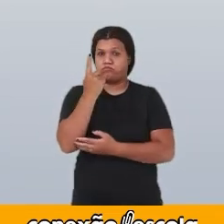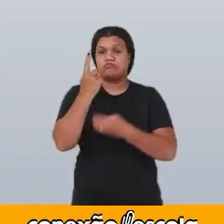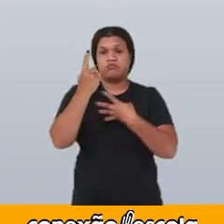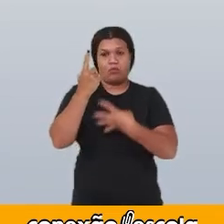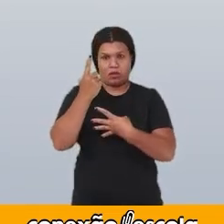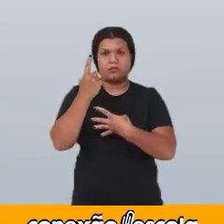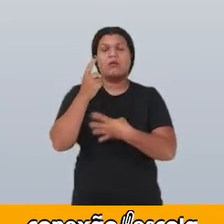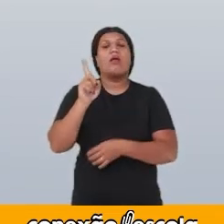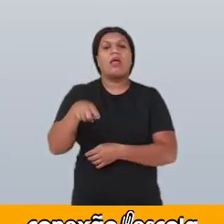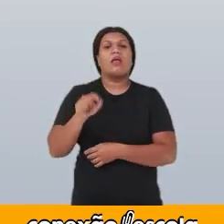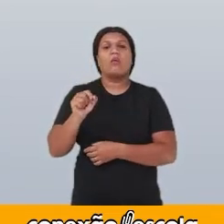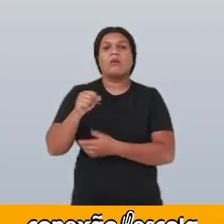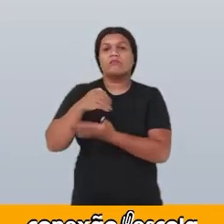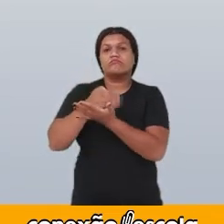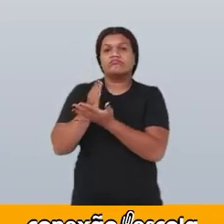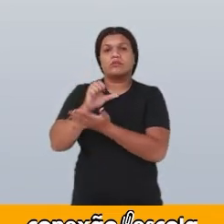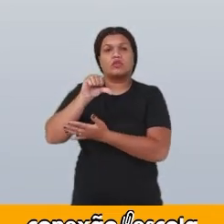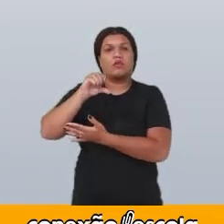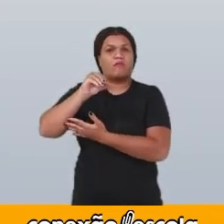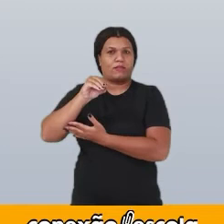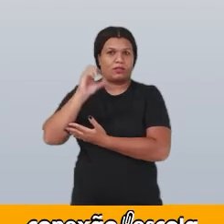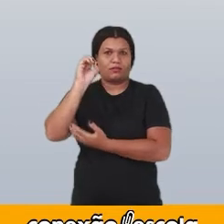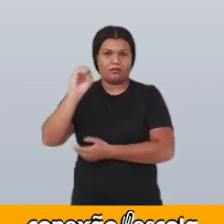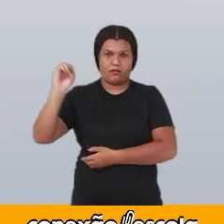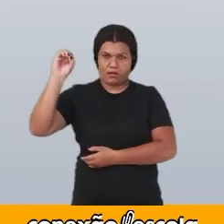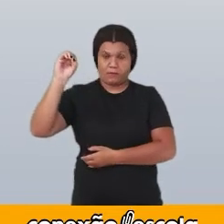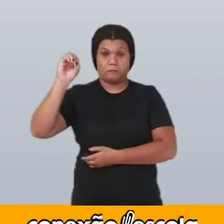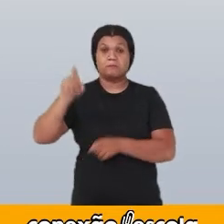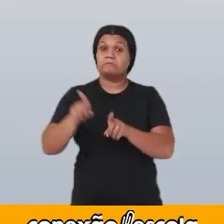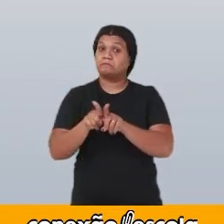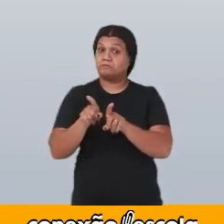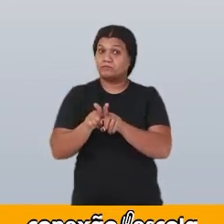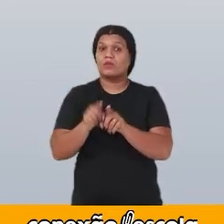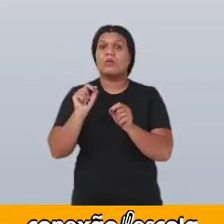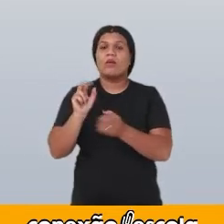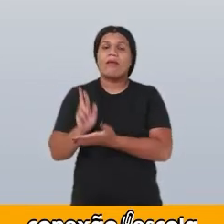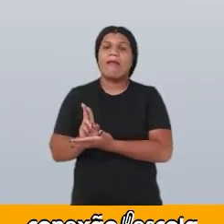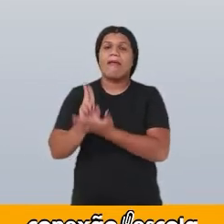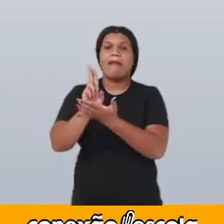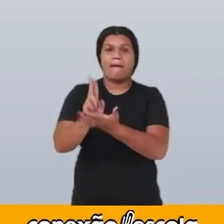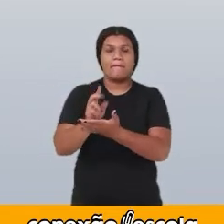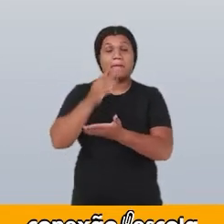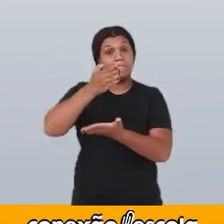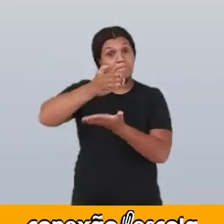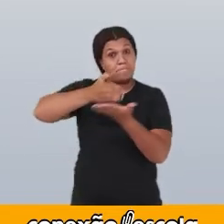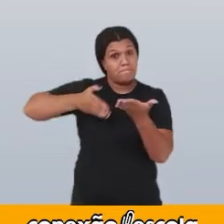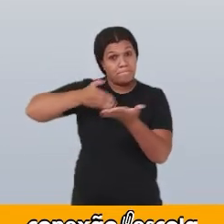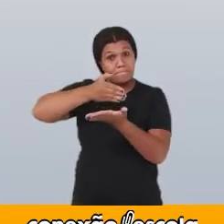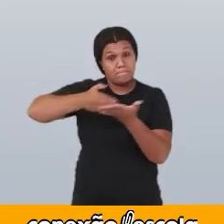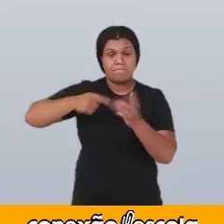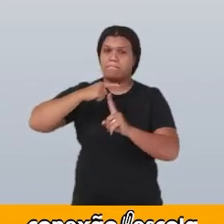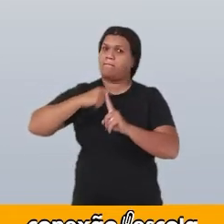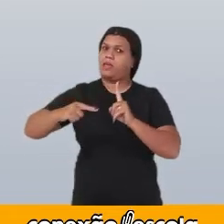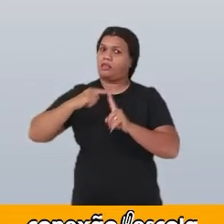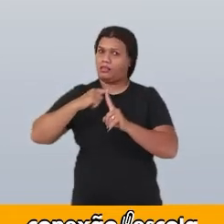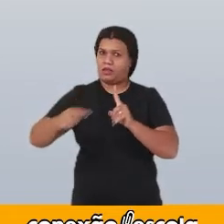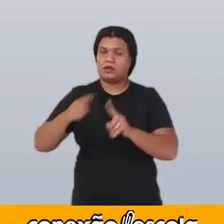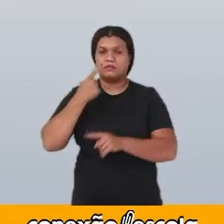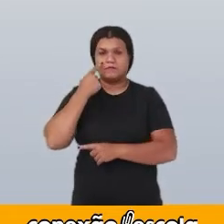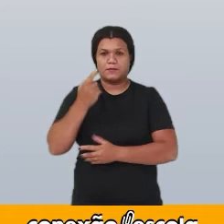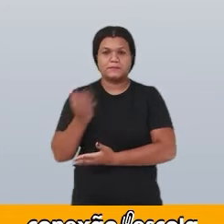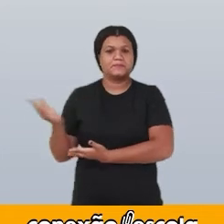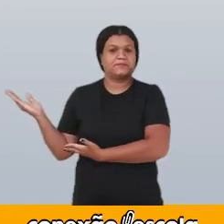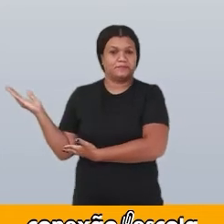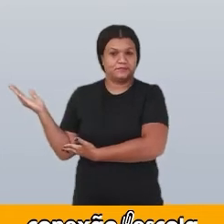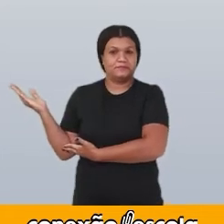é o ângulo de 90 graus. E o ângulo que representa a metade, ou seja, meia volta, é o ângulo